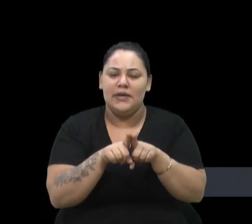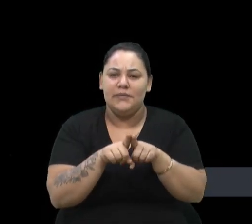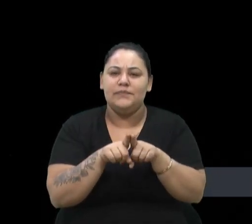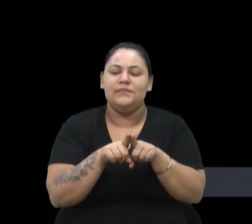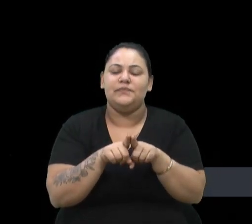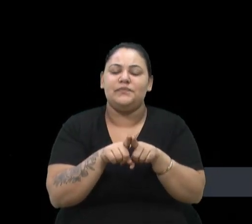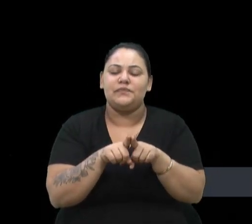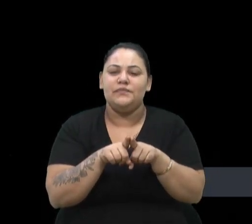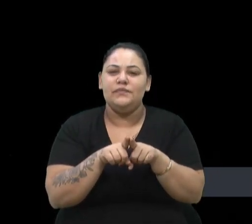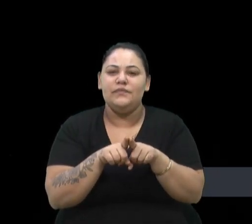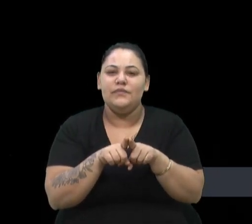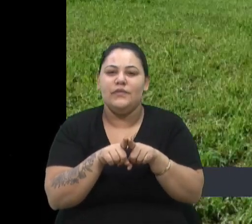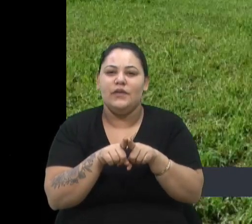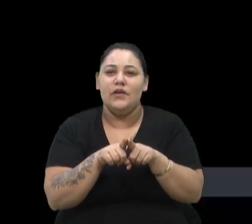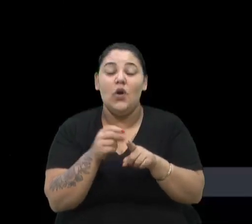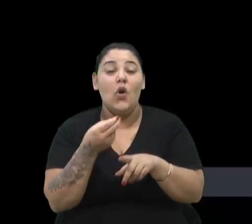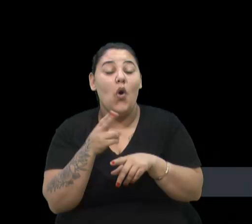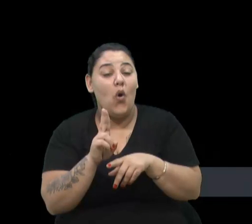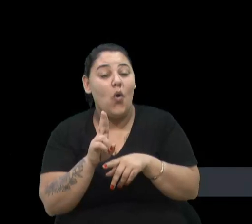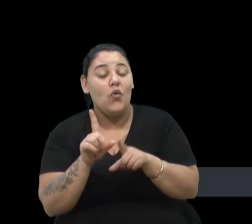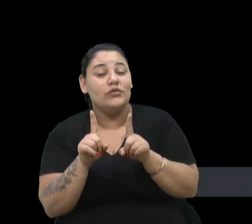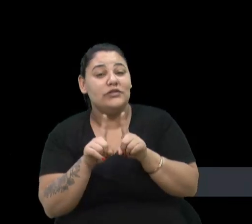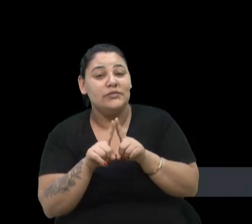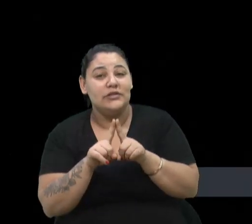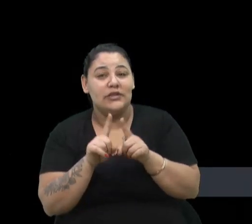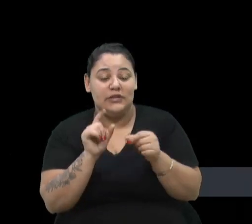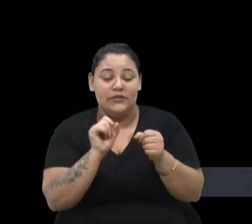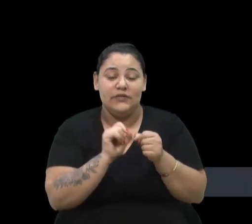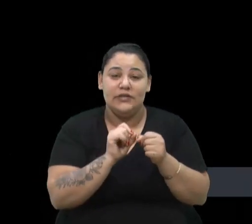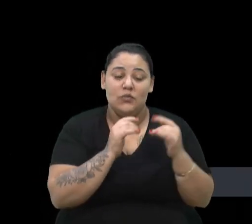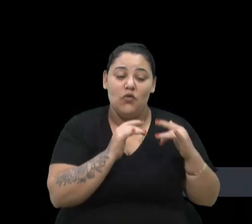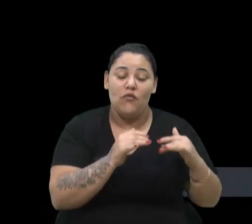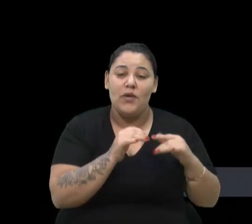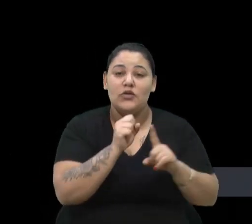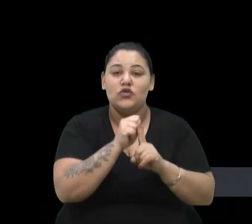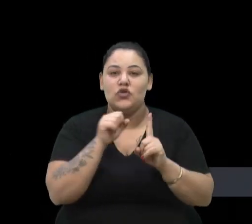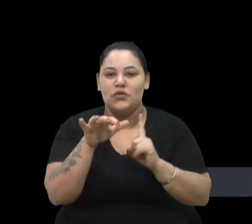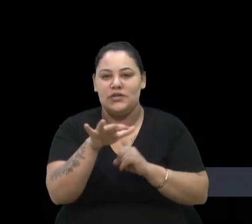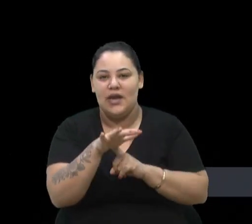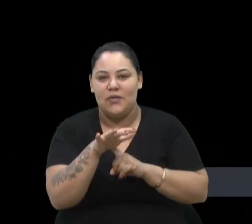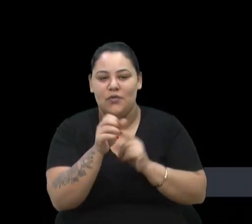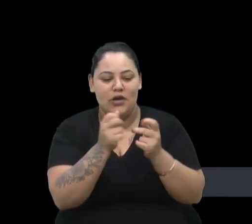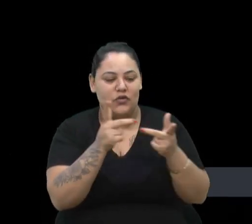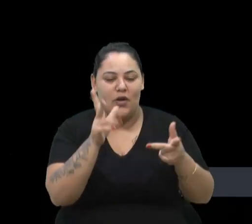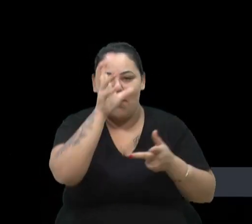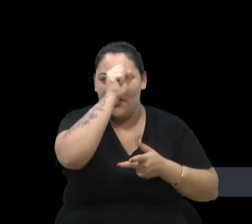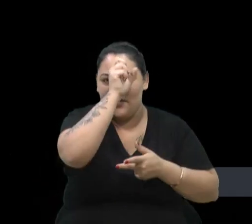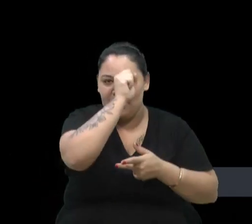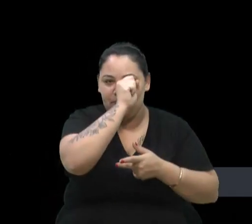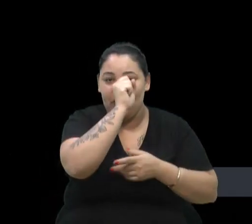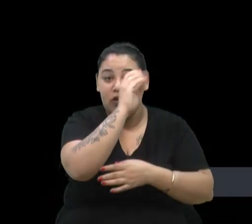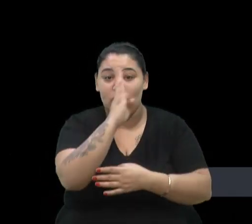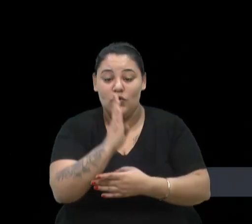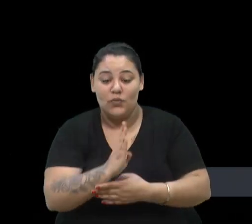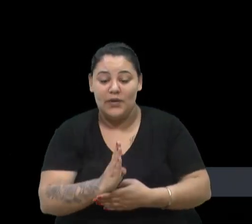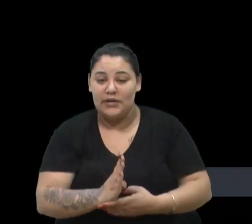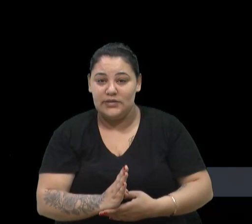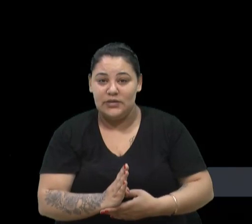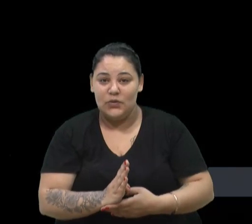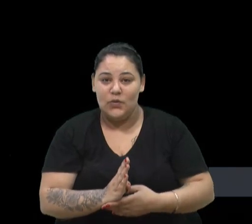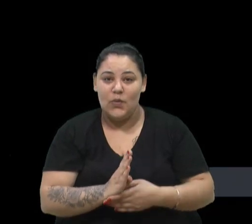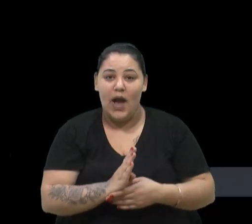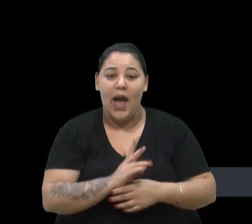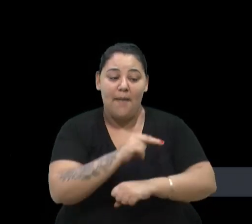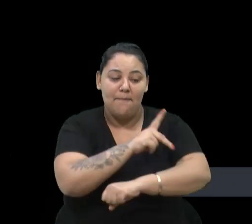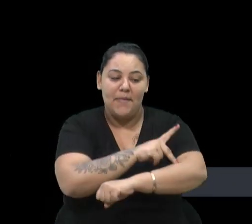agrícola ou fazendo uso delas em movimentos sociais no Brasil a pedagogia da antenência foi